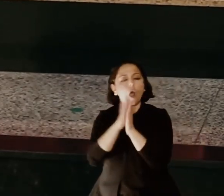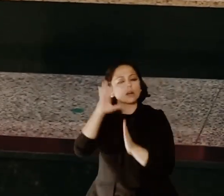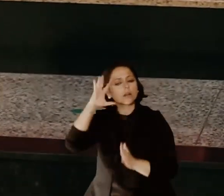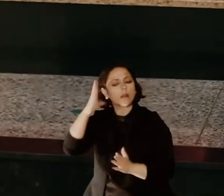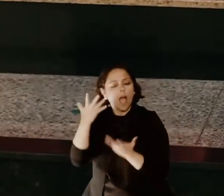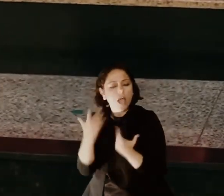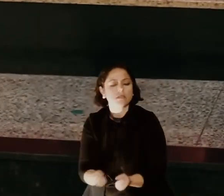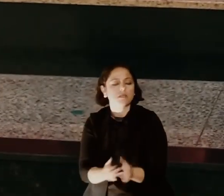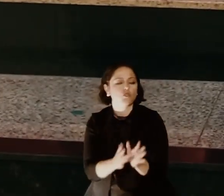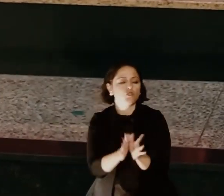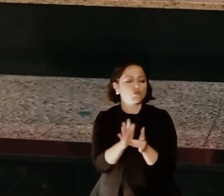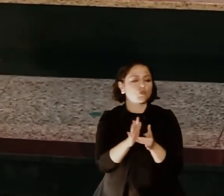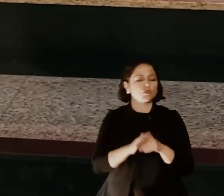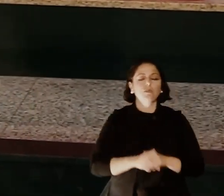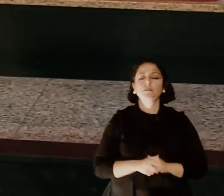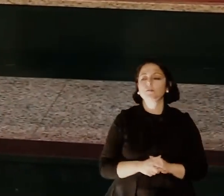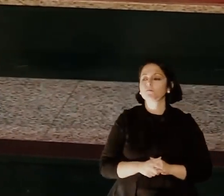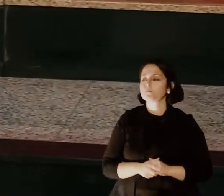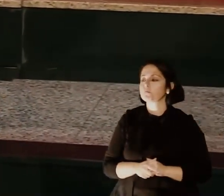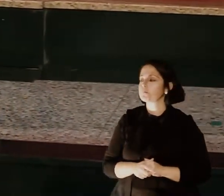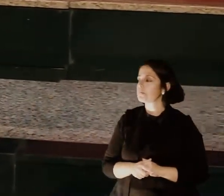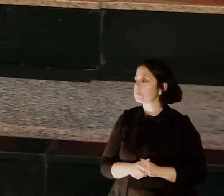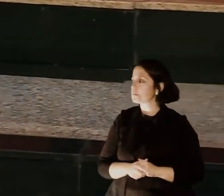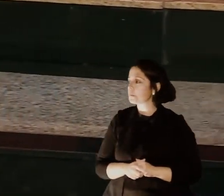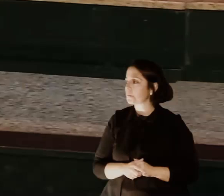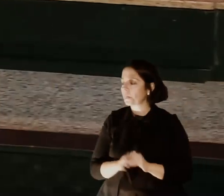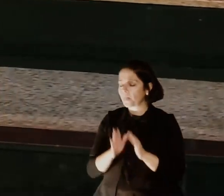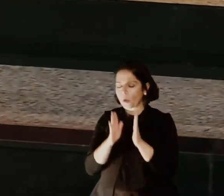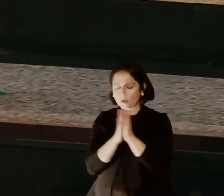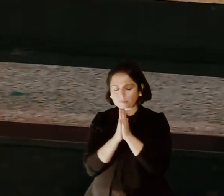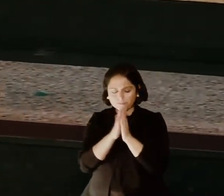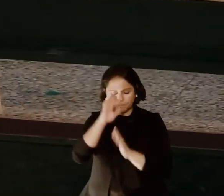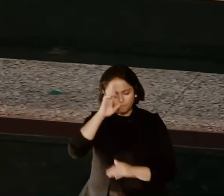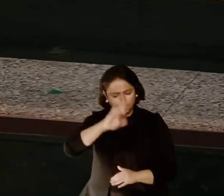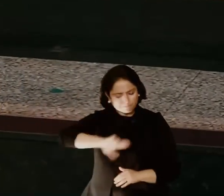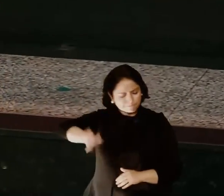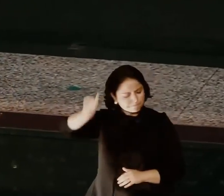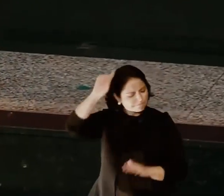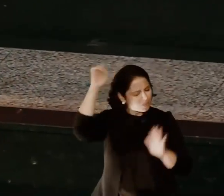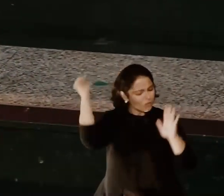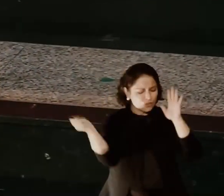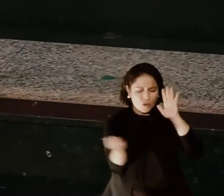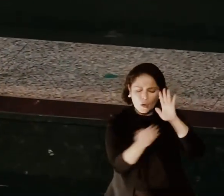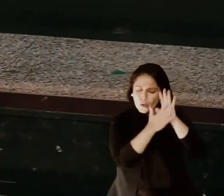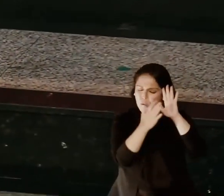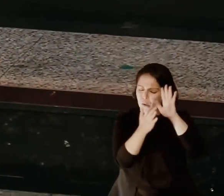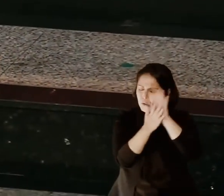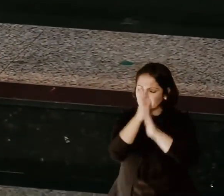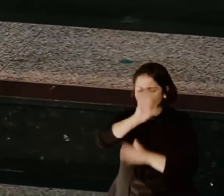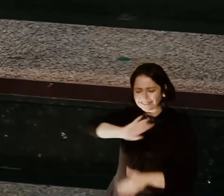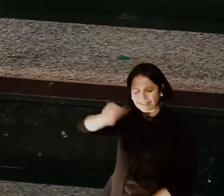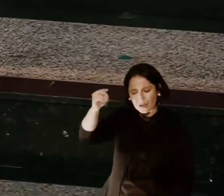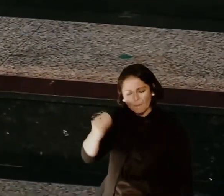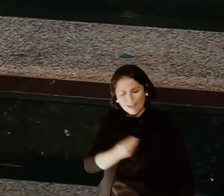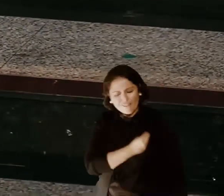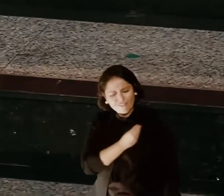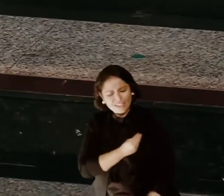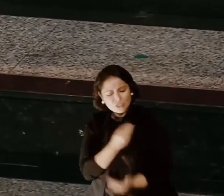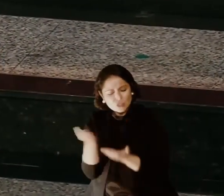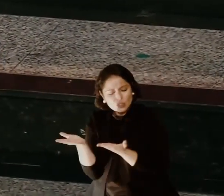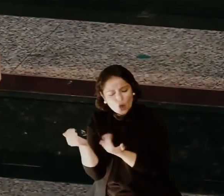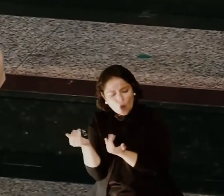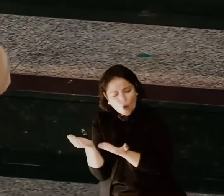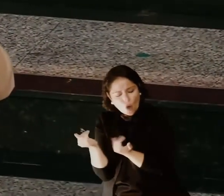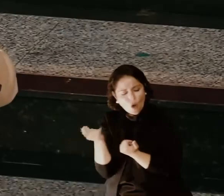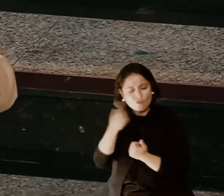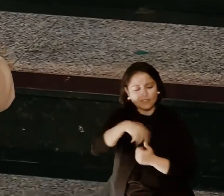mais alguém? Se não, eu vou fazer essa oração. Senhor, eu te louvo por essas vidas tão preciosas. Uma vida tão jovem e